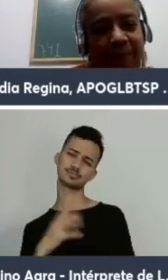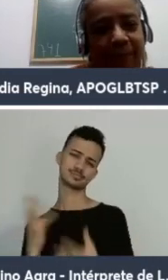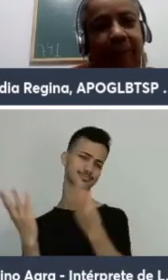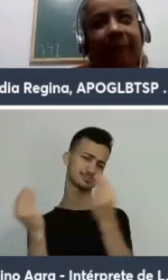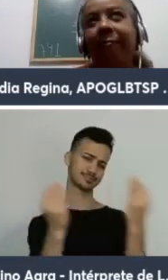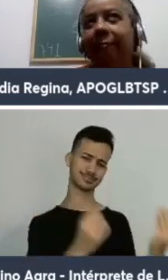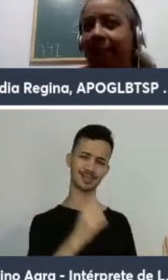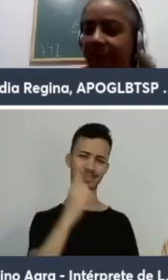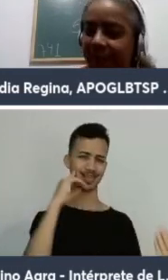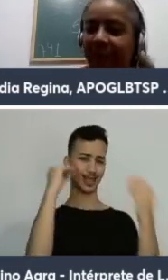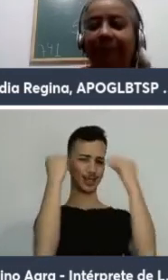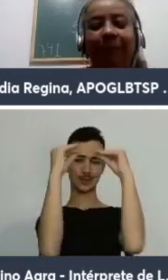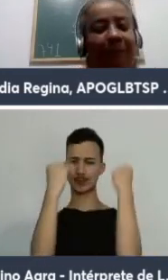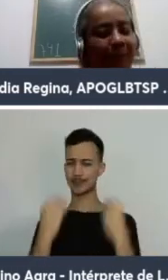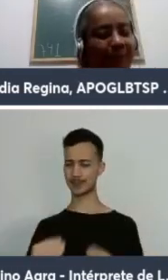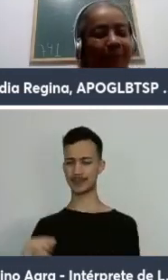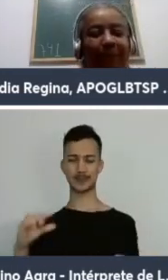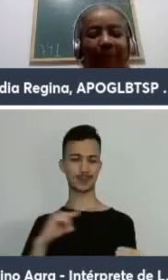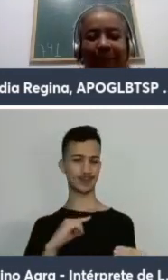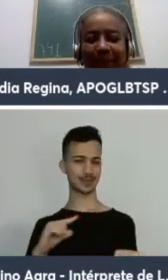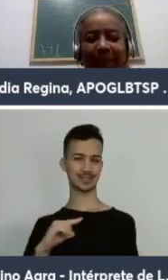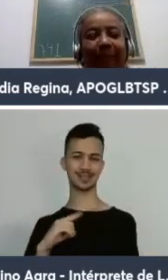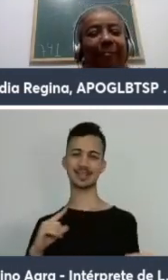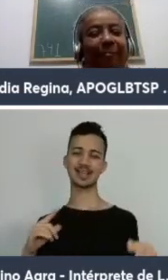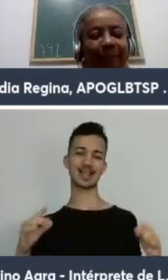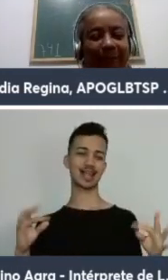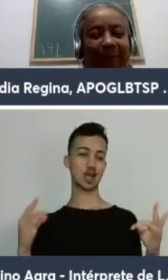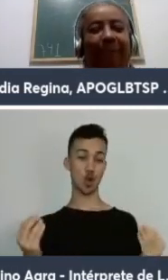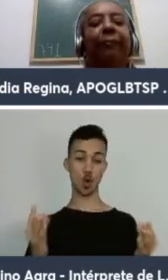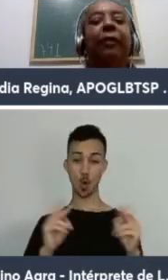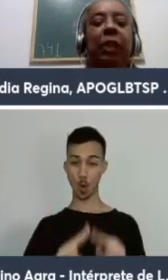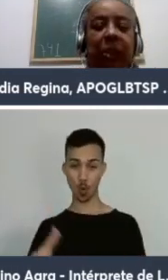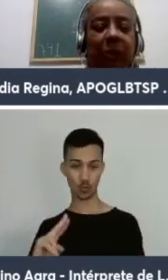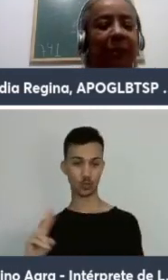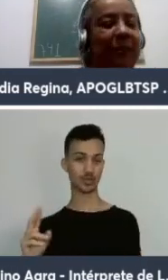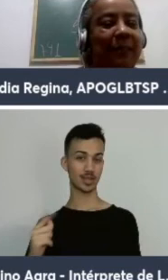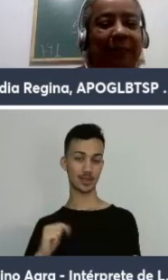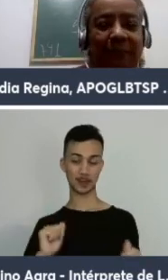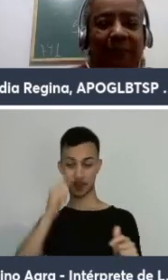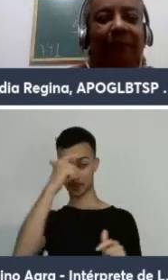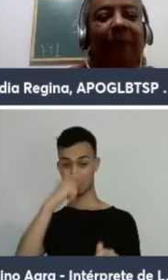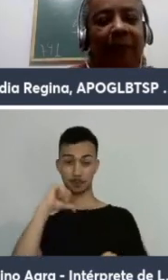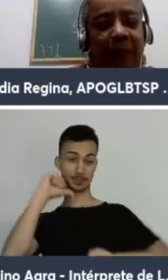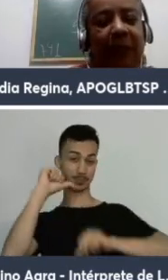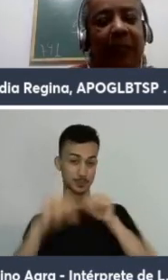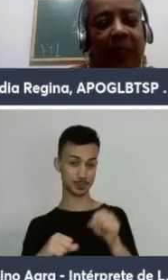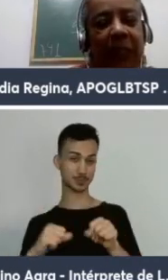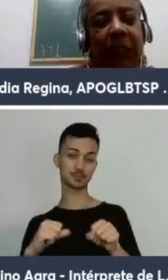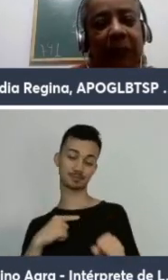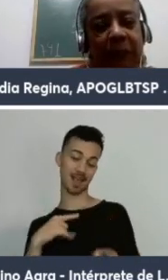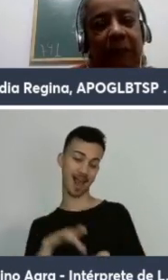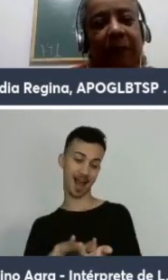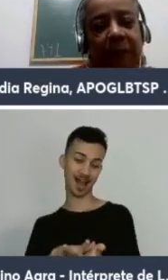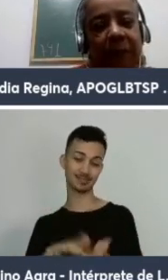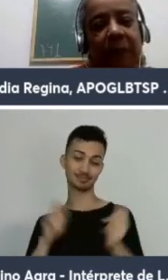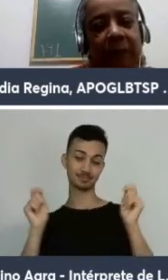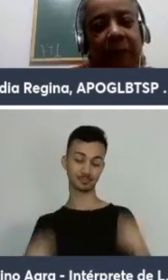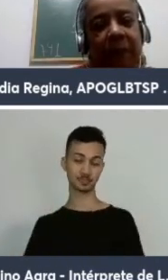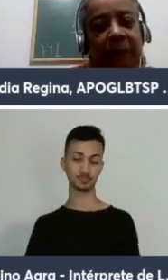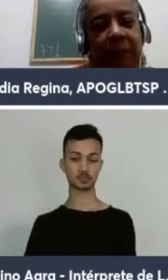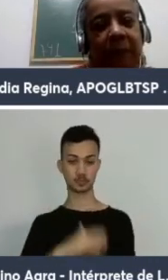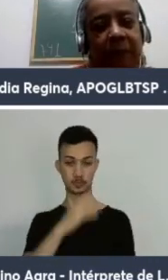Photoshops, todas as máscaras. Nossa. Não é? Para mascarem as nossas